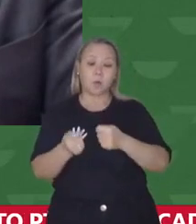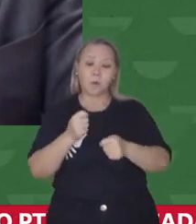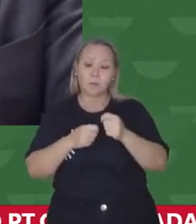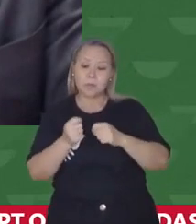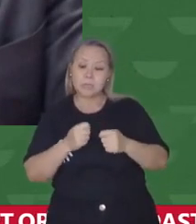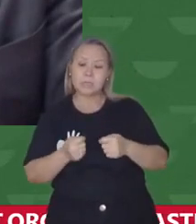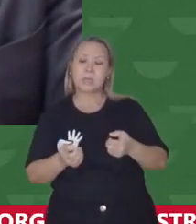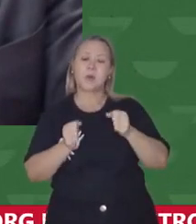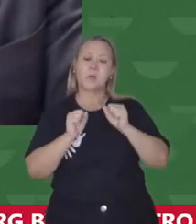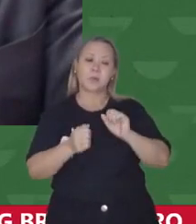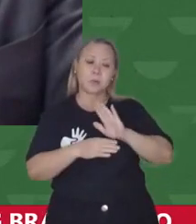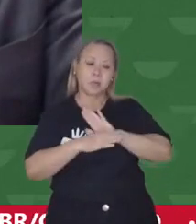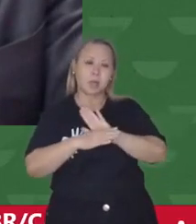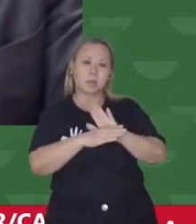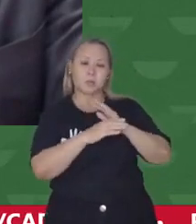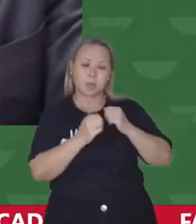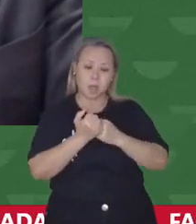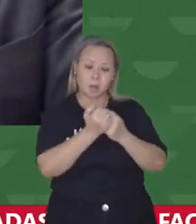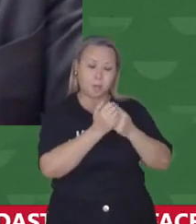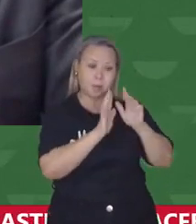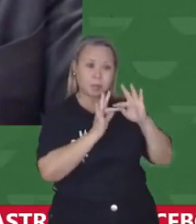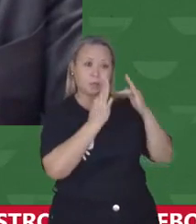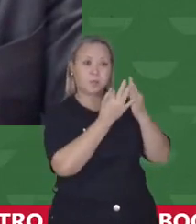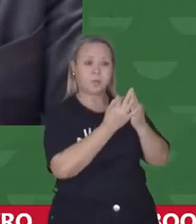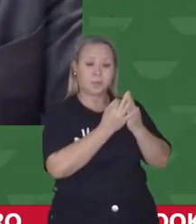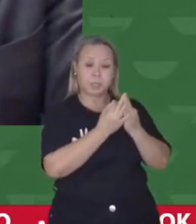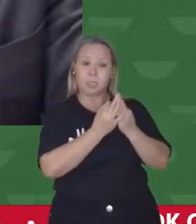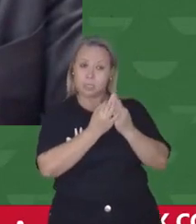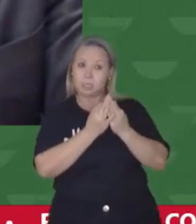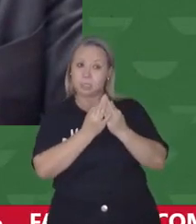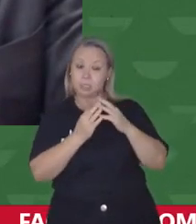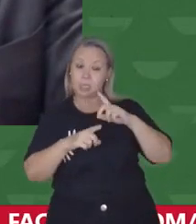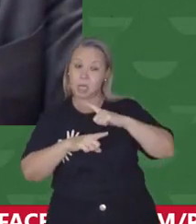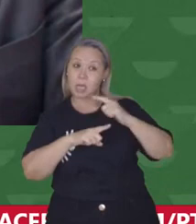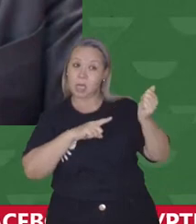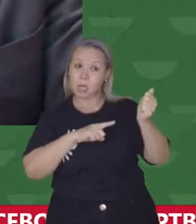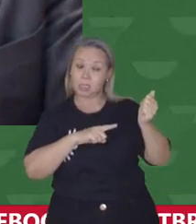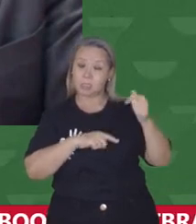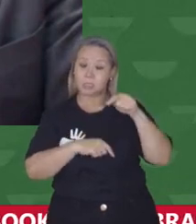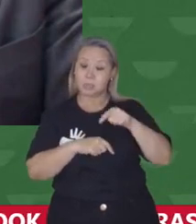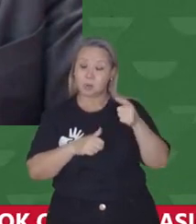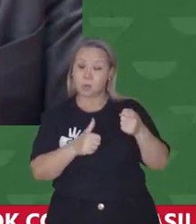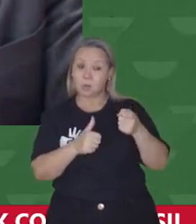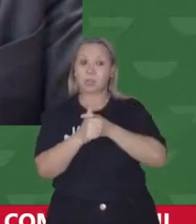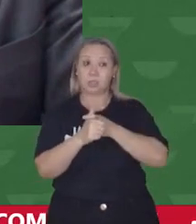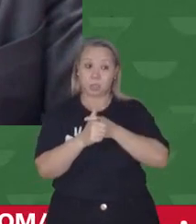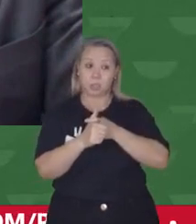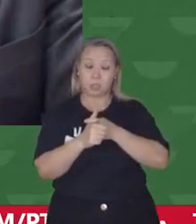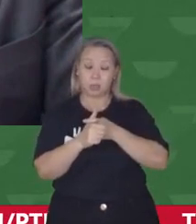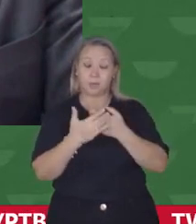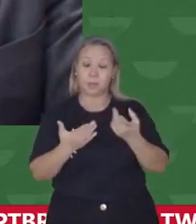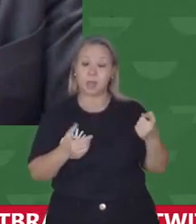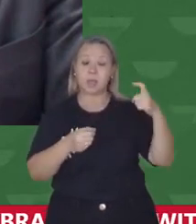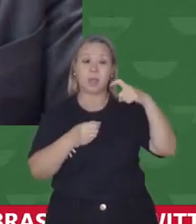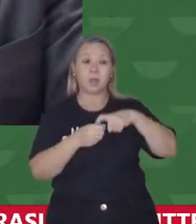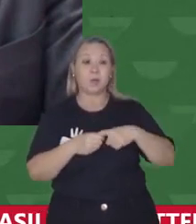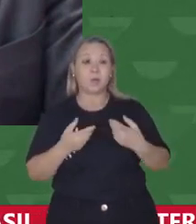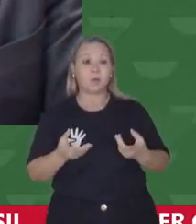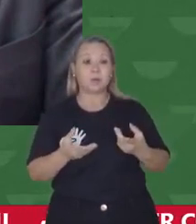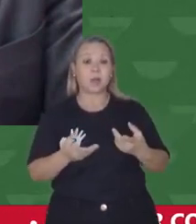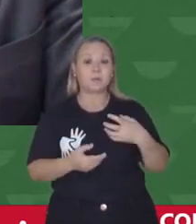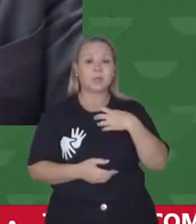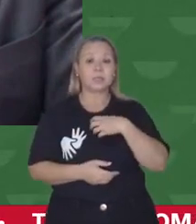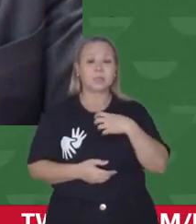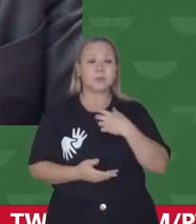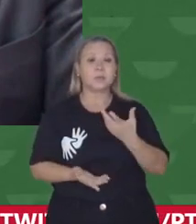essas famílias, vai poder ajudar essas famílias a sair da situação de endividamento que se encontram agora e voltarem para a condição de serem